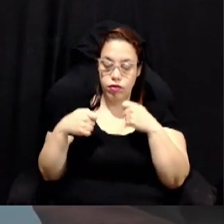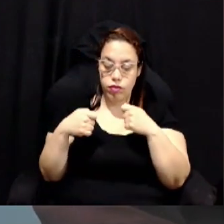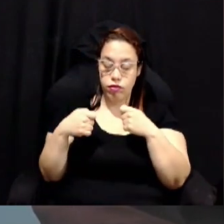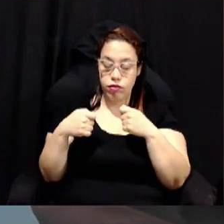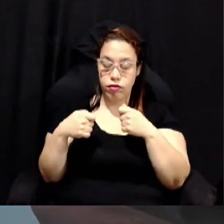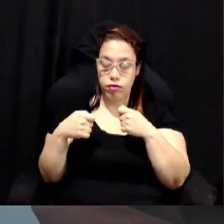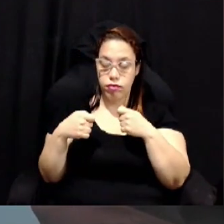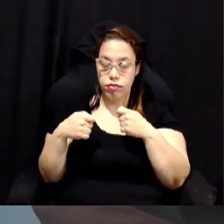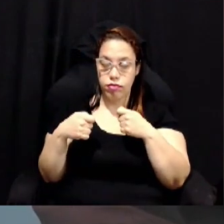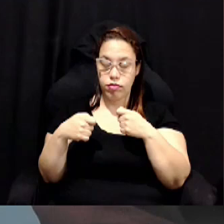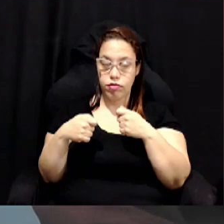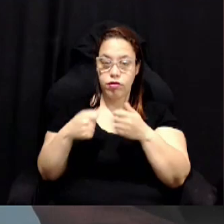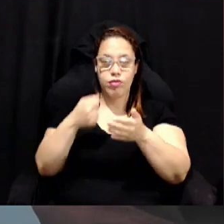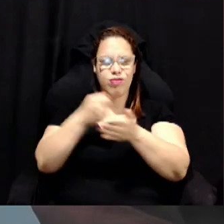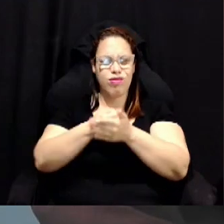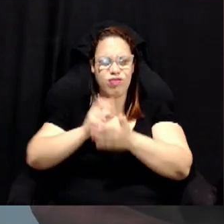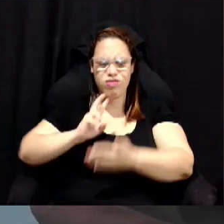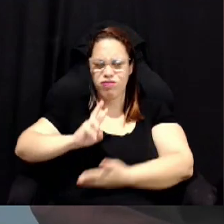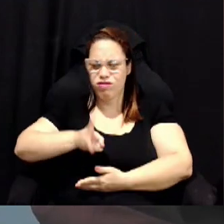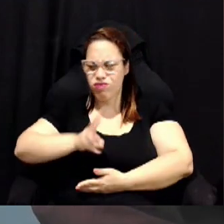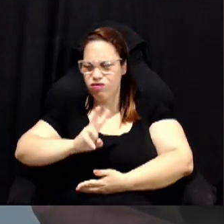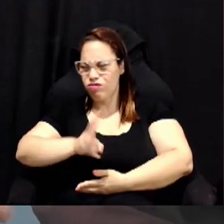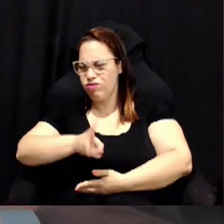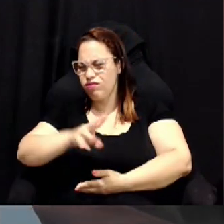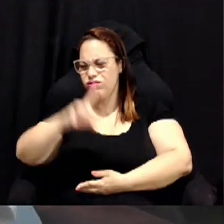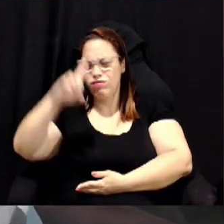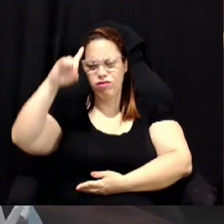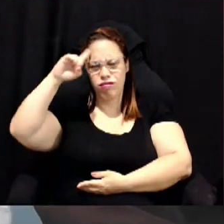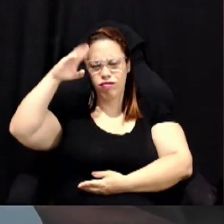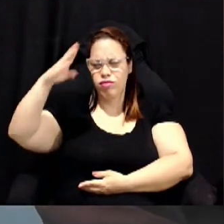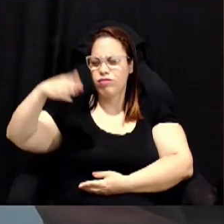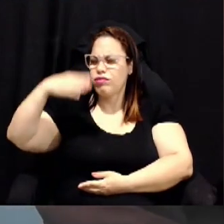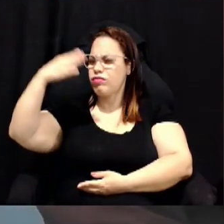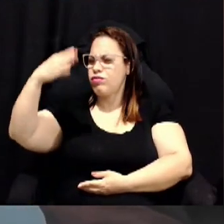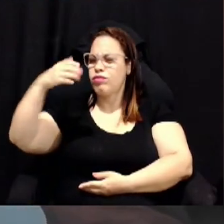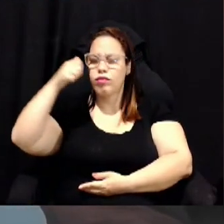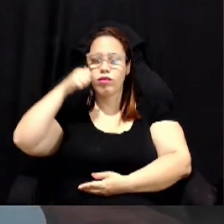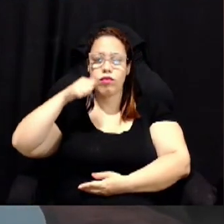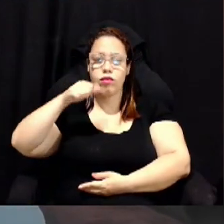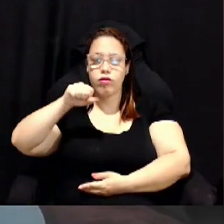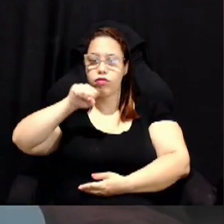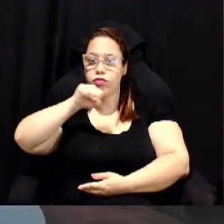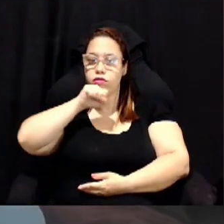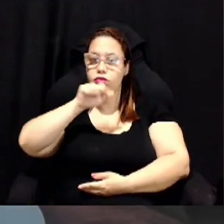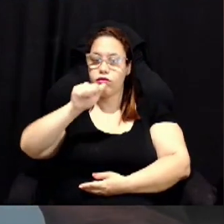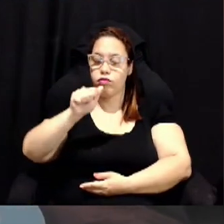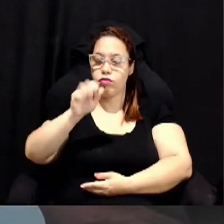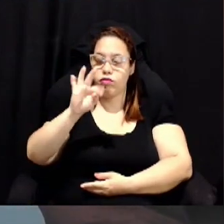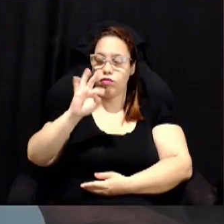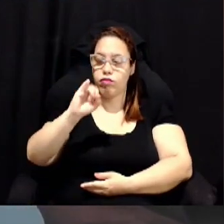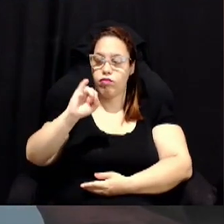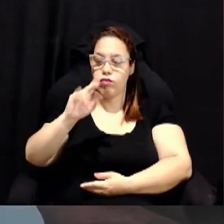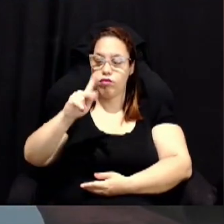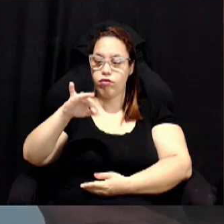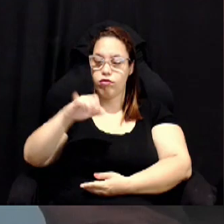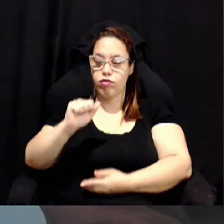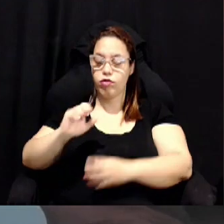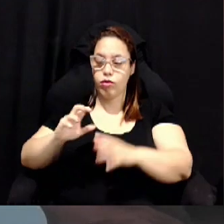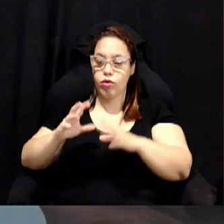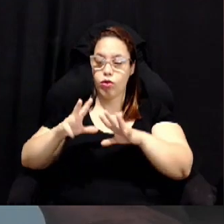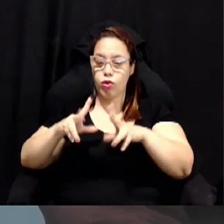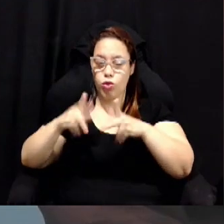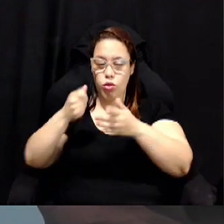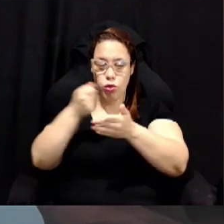deveria ser constante, né? Todos os dias, como muitas mães atípicas, como a Dani, luta todos os dias e a